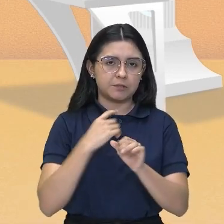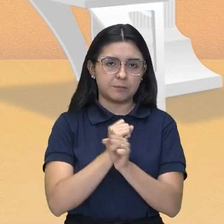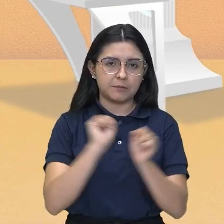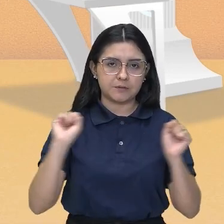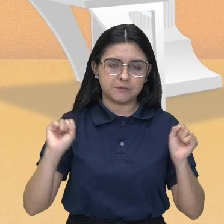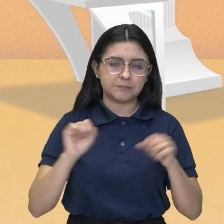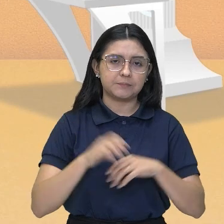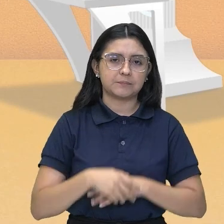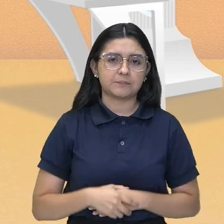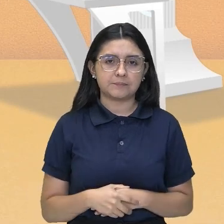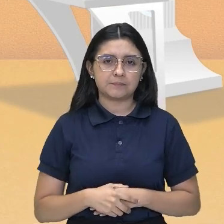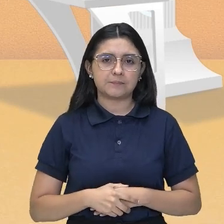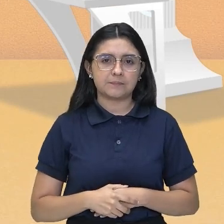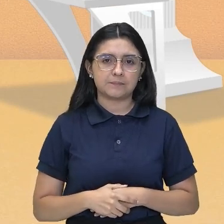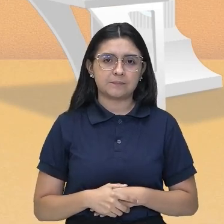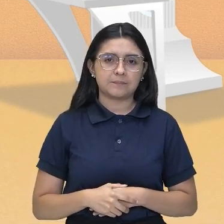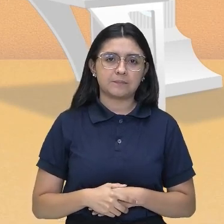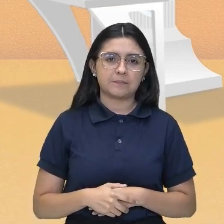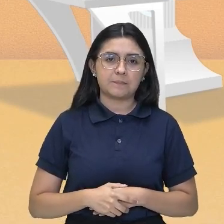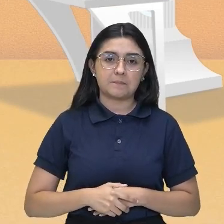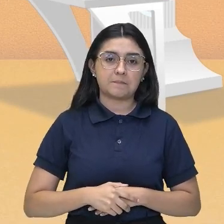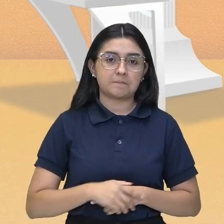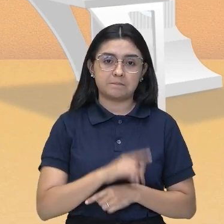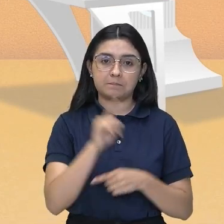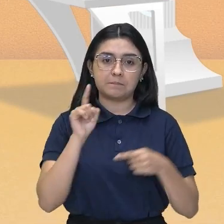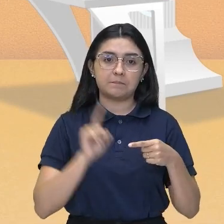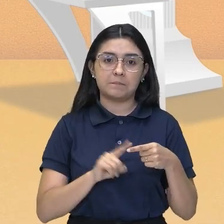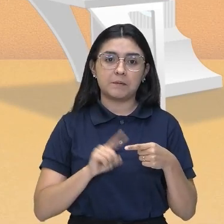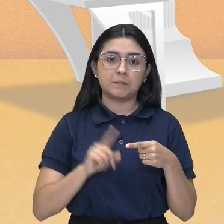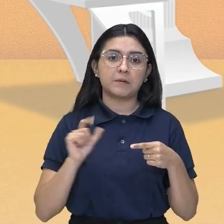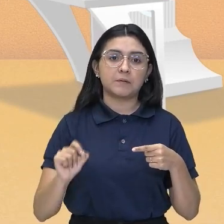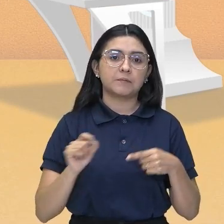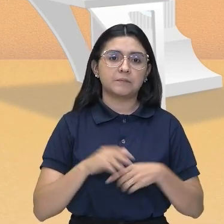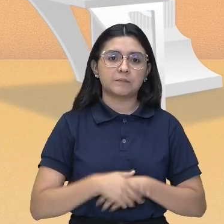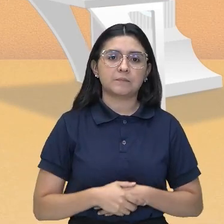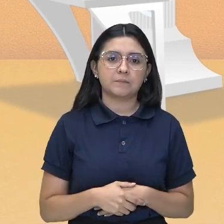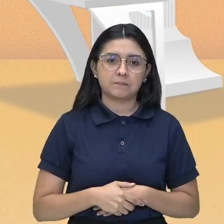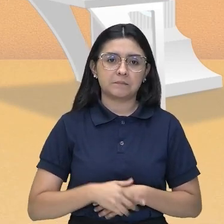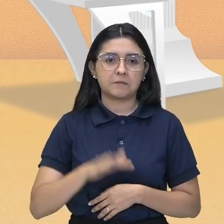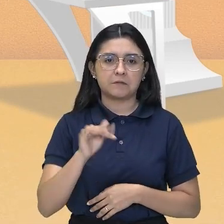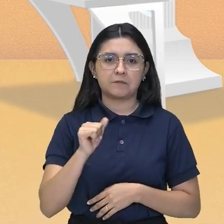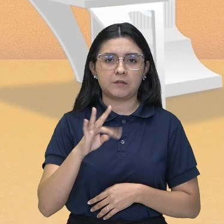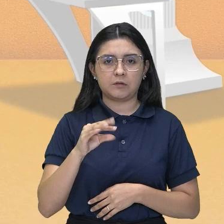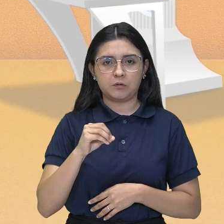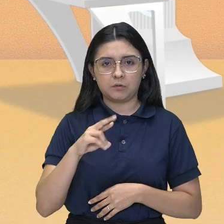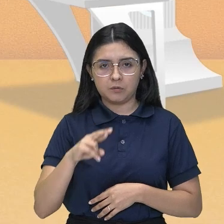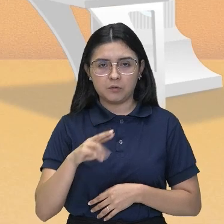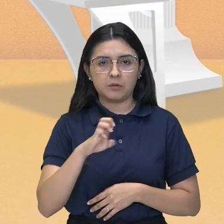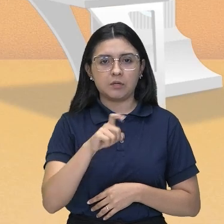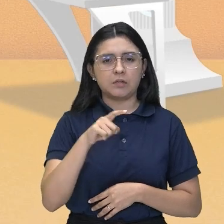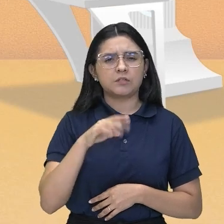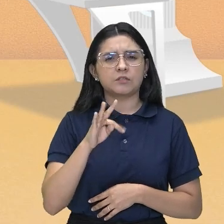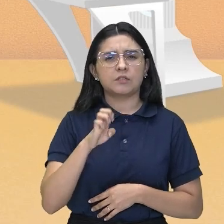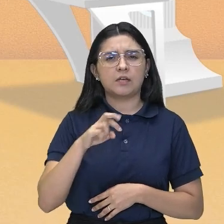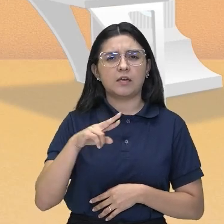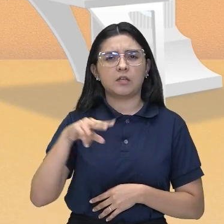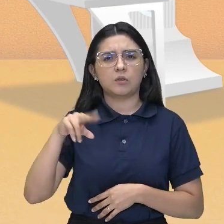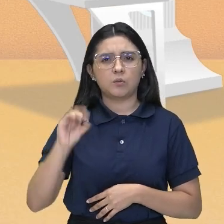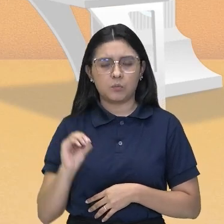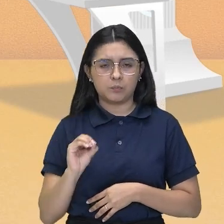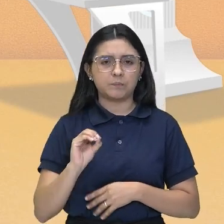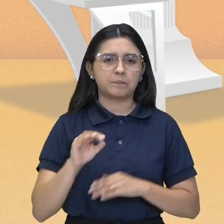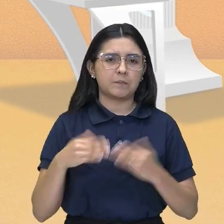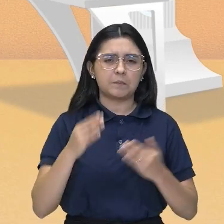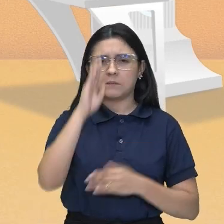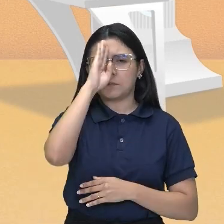da abolição. Primeiro, nós vamos ter o chamado fator externo. Fator externo que está